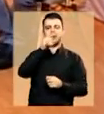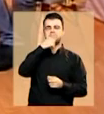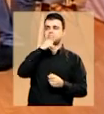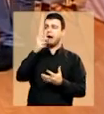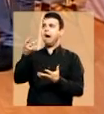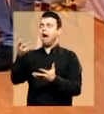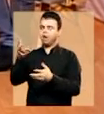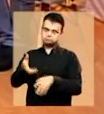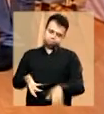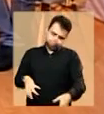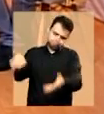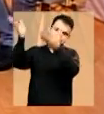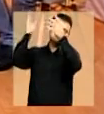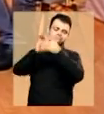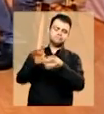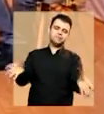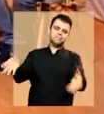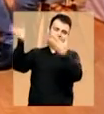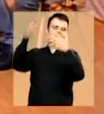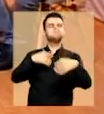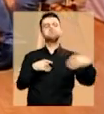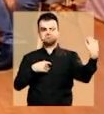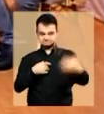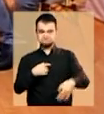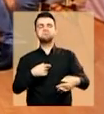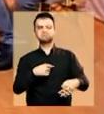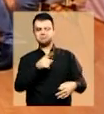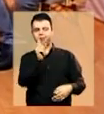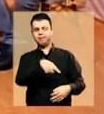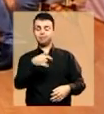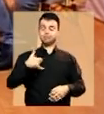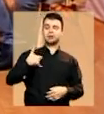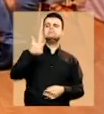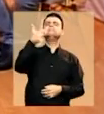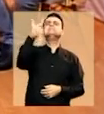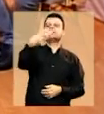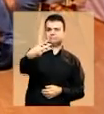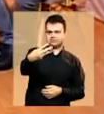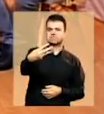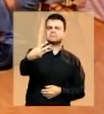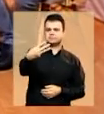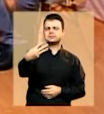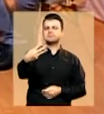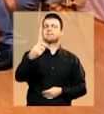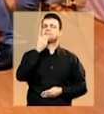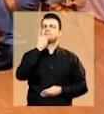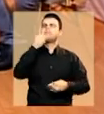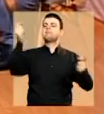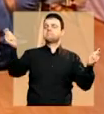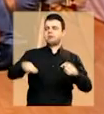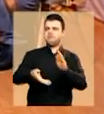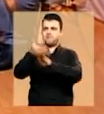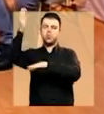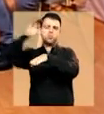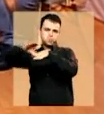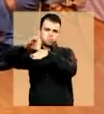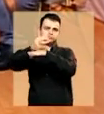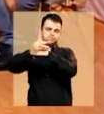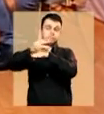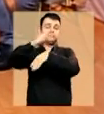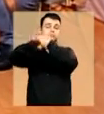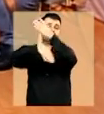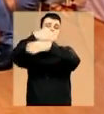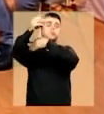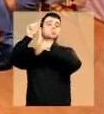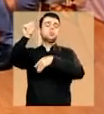É feito para eles, né? O foco é nessa idade. Então, a partir de 13 anos... eles começam a sair para os cursos de férias. Depois se preparam para o high